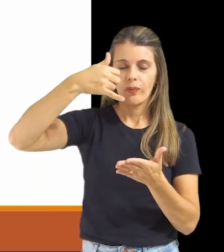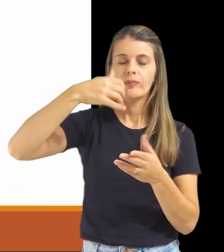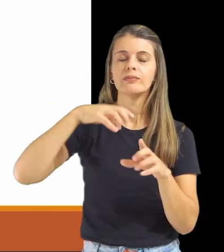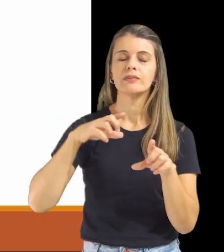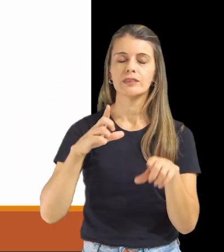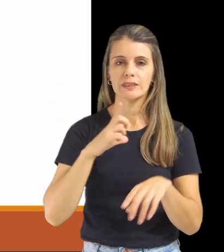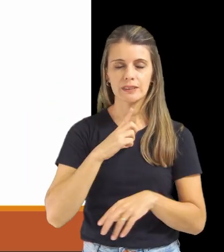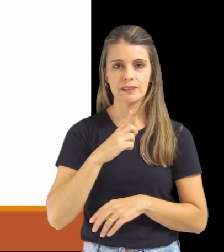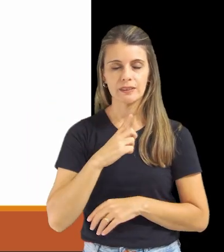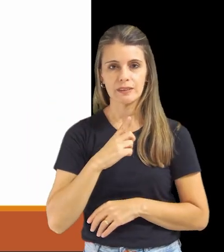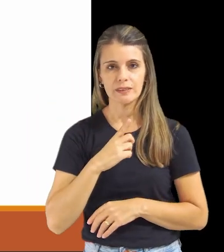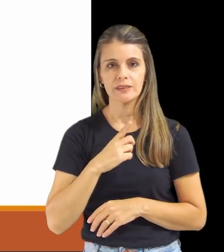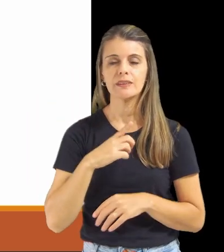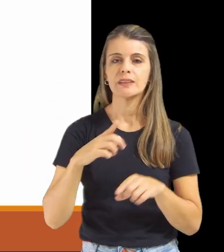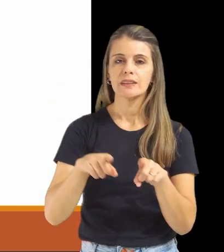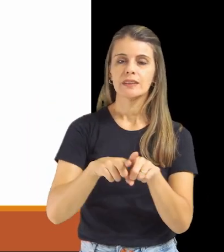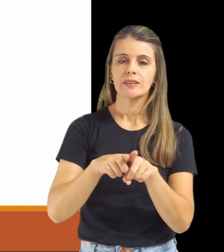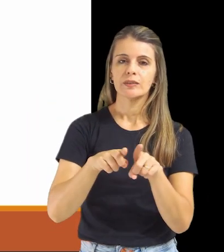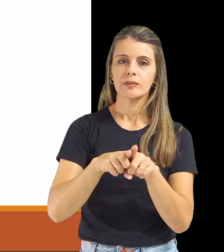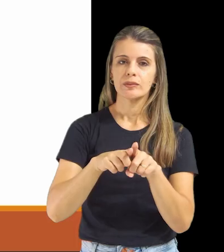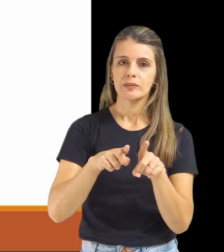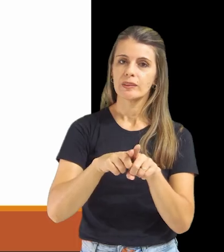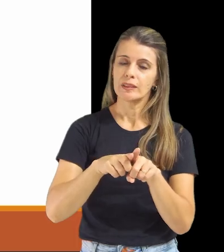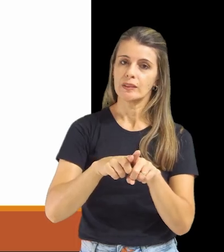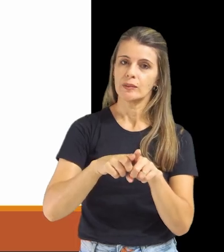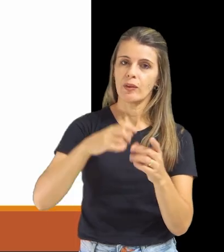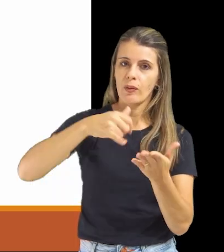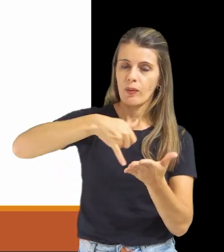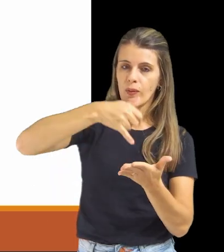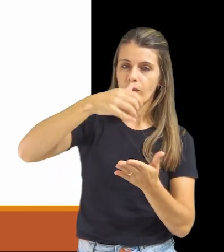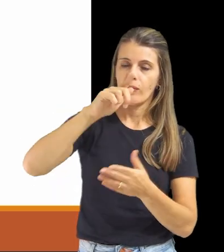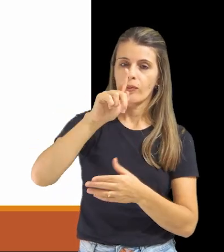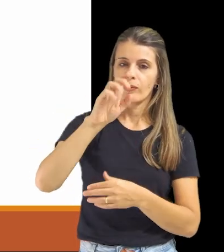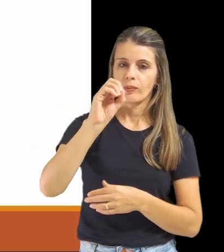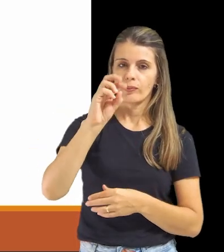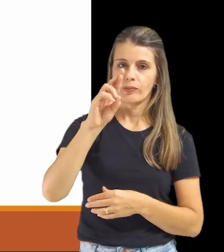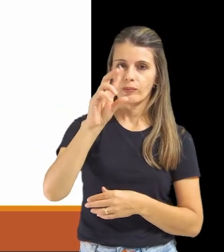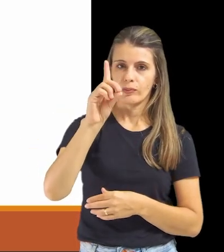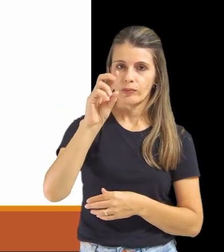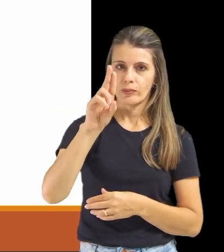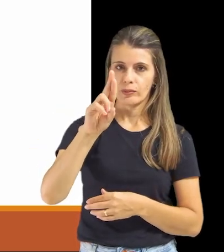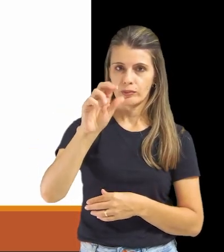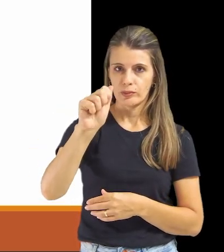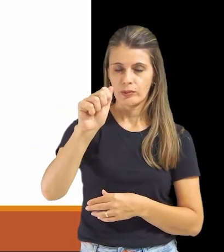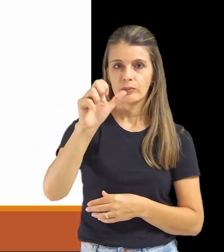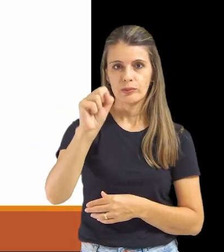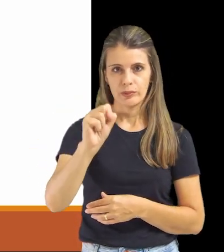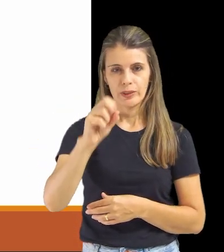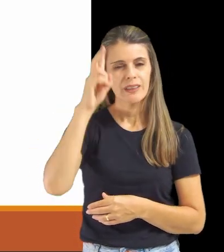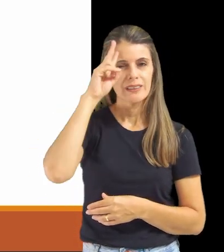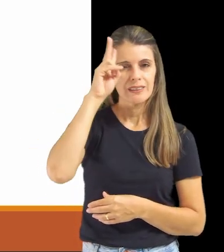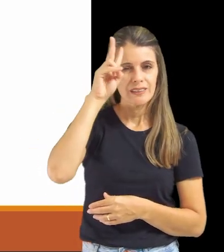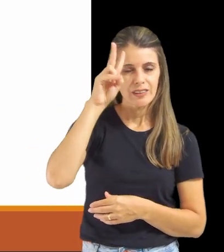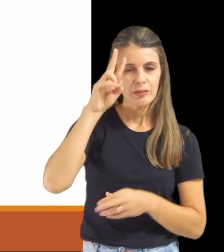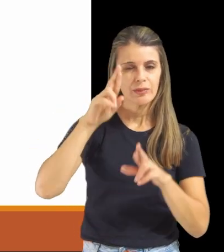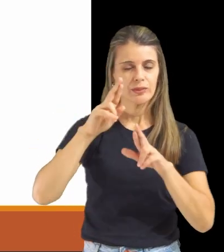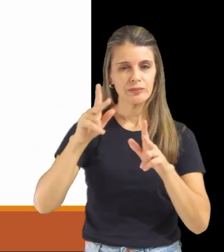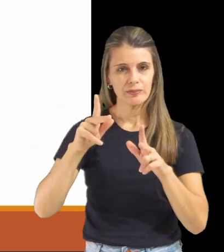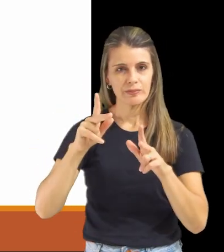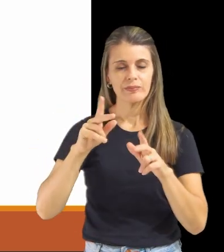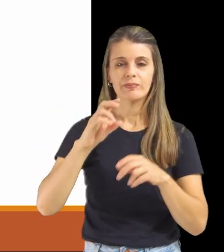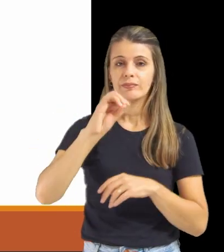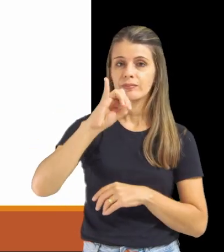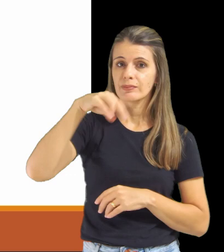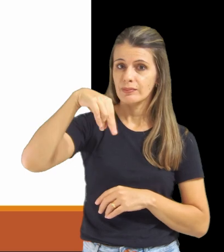gorduras insaturadas e as gorduras são gorduras saturadas, né? Tem a diferença, lembra da ligação? Então,